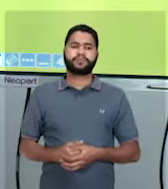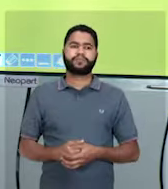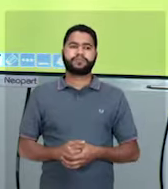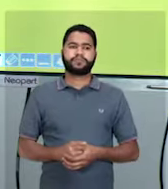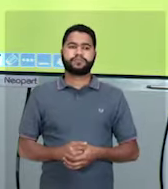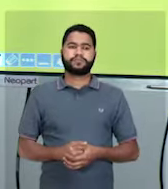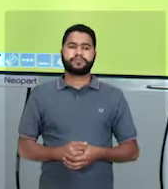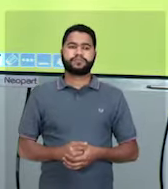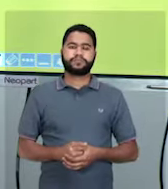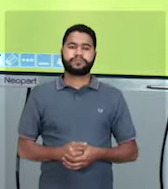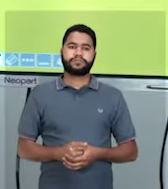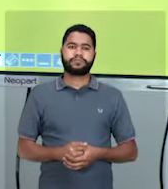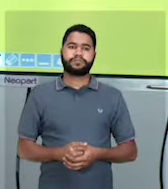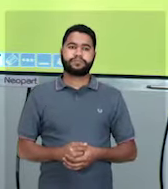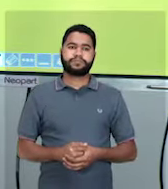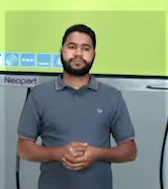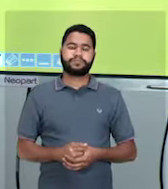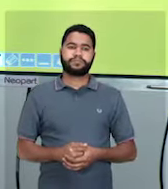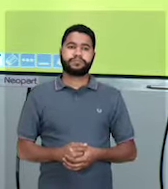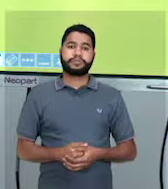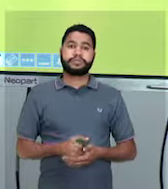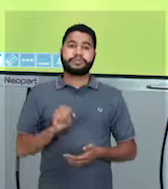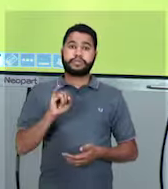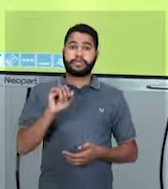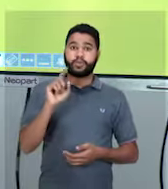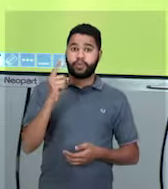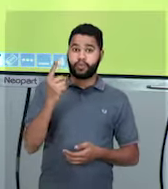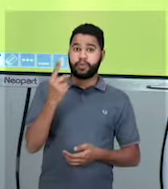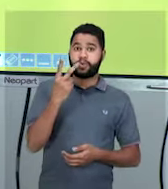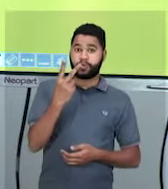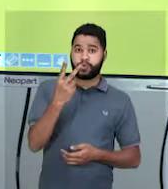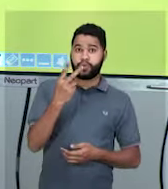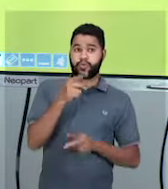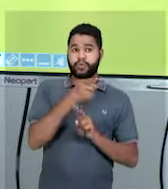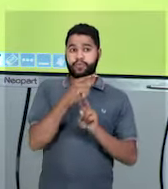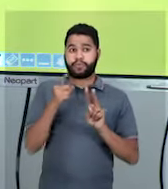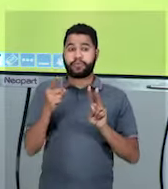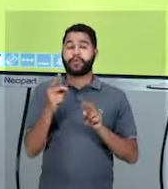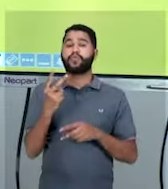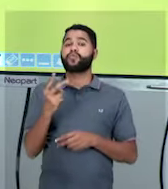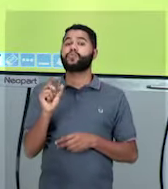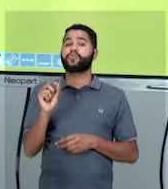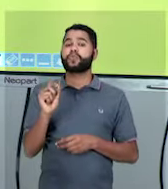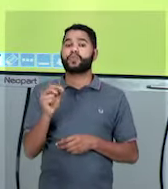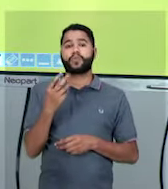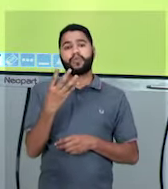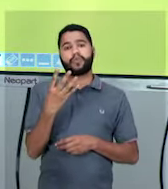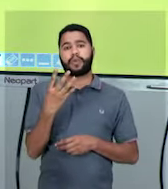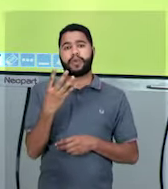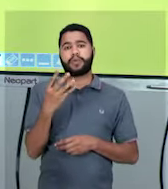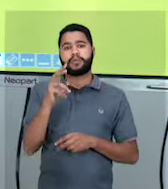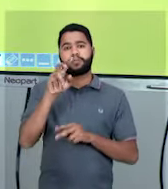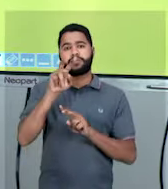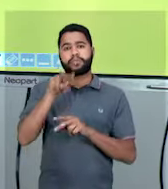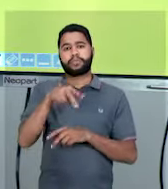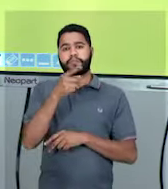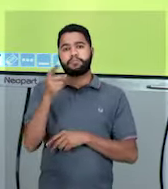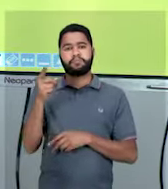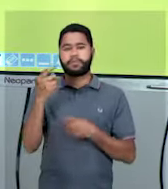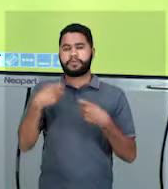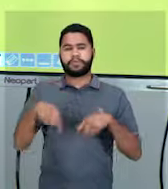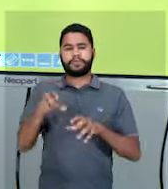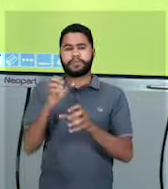volta 720. Se uma volta é 2π, 2 voltas vão ser 4π, pronto. Não precisa fazer